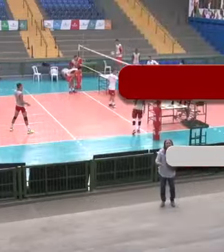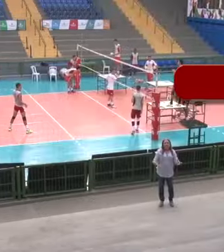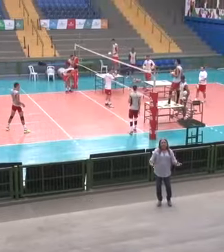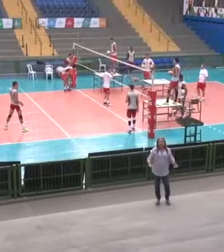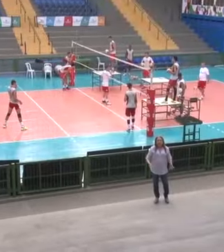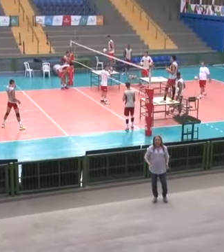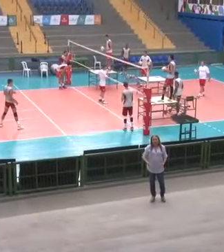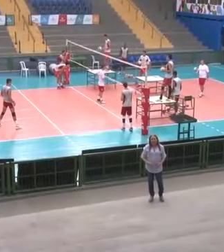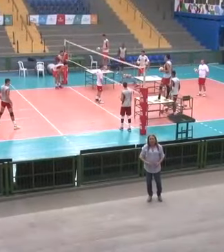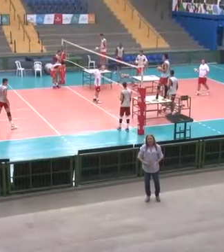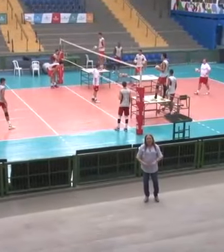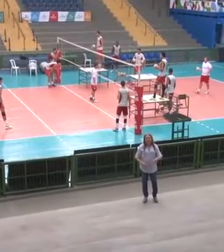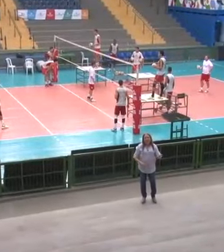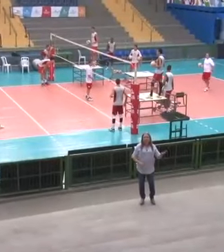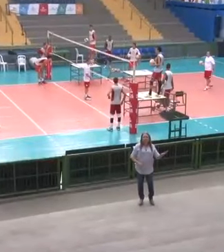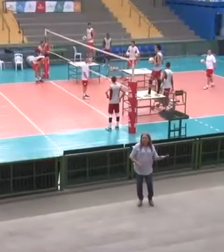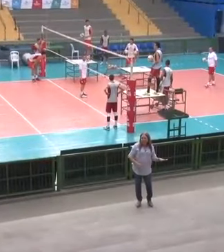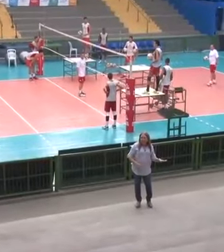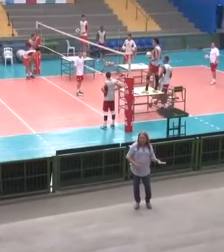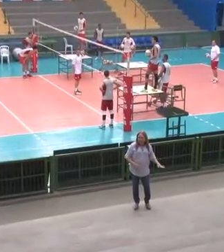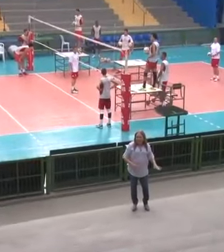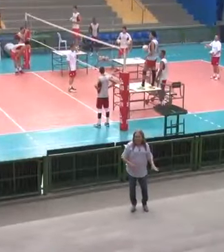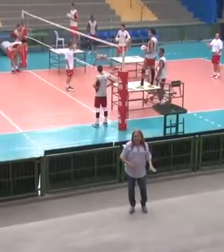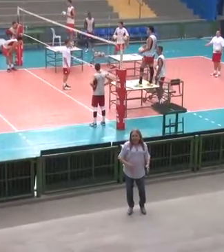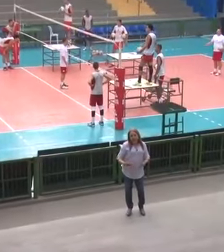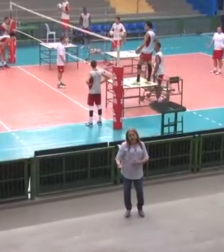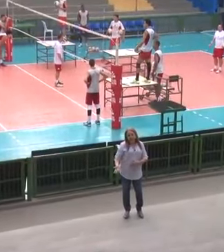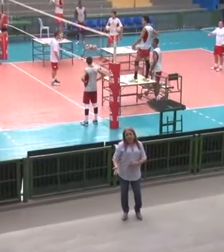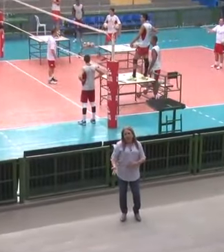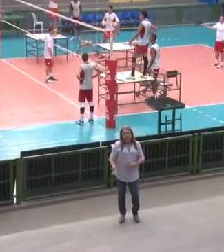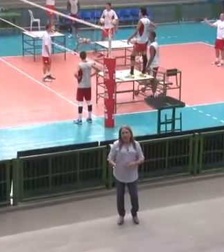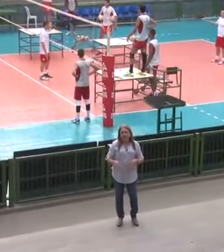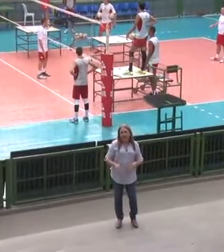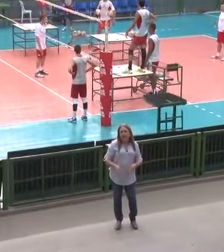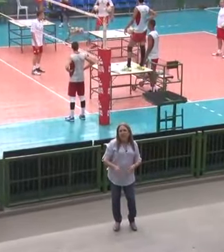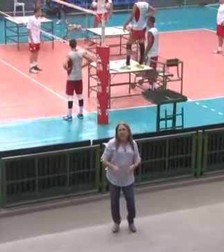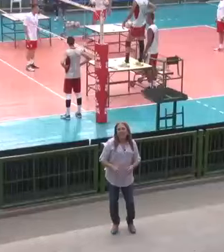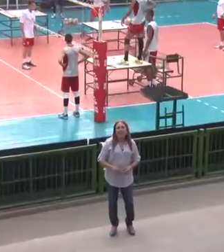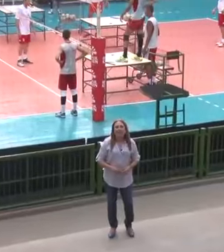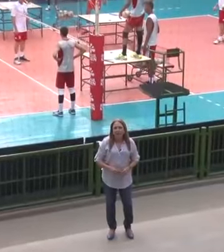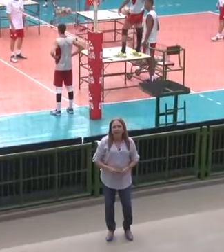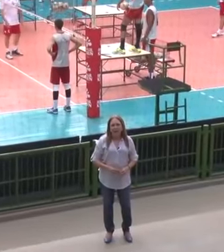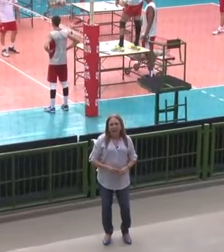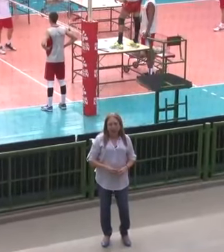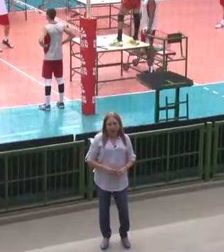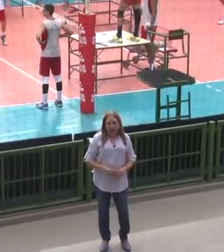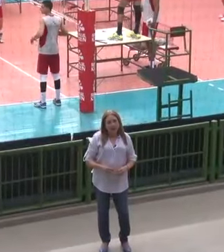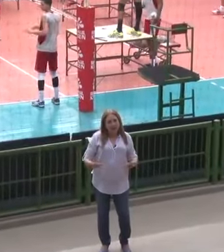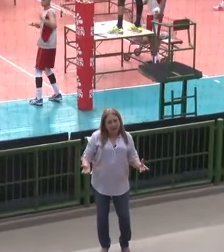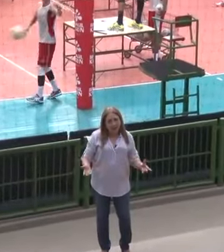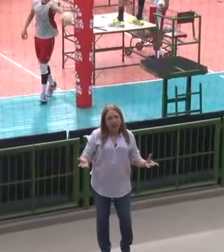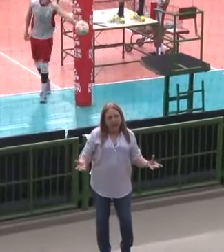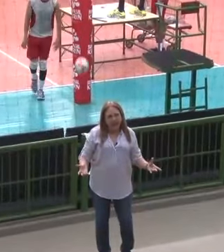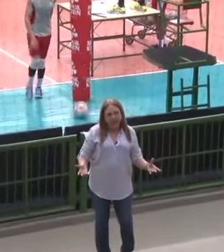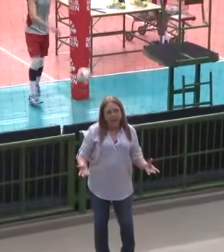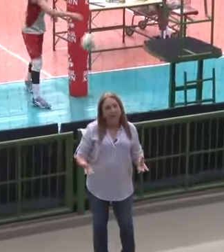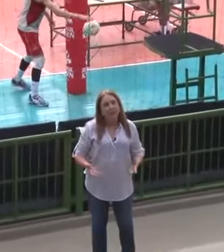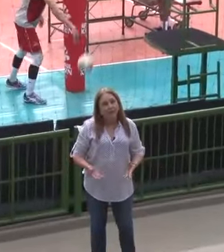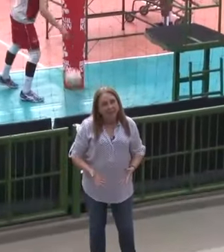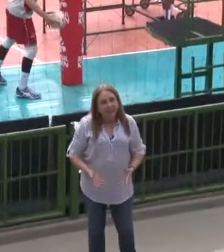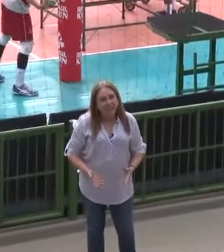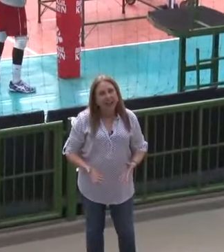E nós do Olho Esporte aí viemos dar uma volta na Lagoa. Aí resolvemos dar uma paradinha no ginásio do Taquaral, que é a